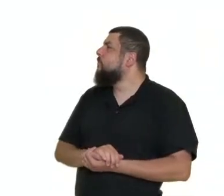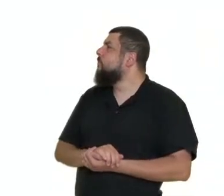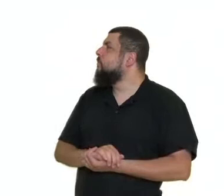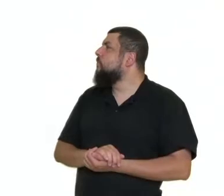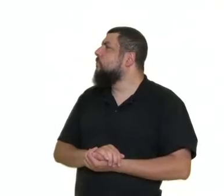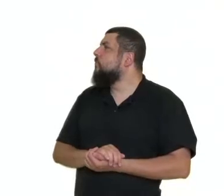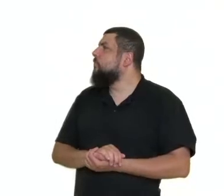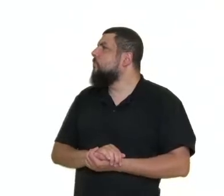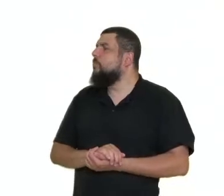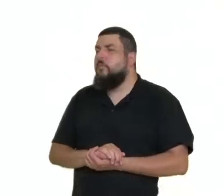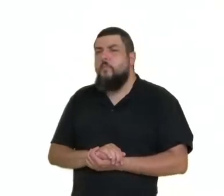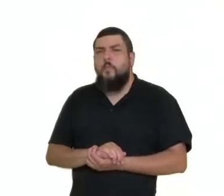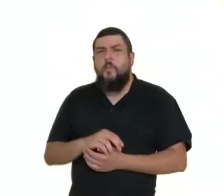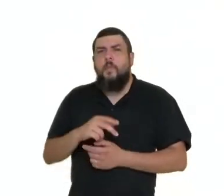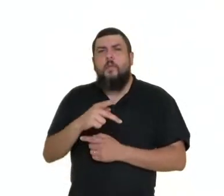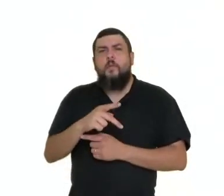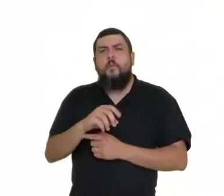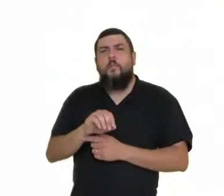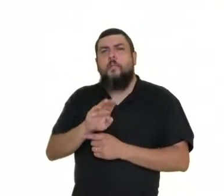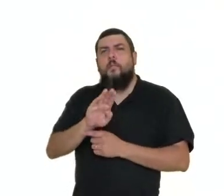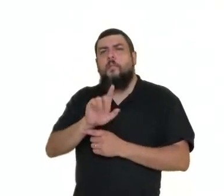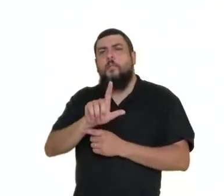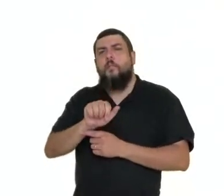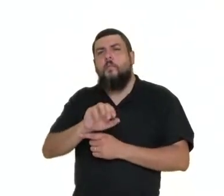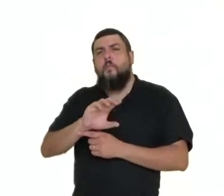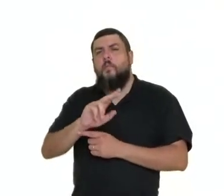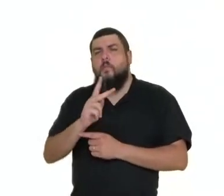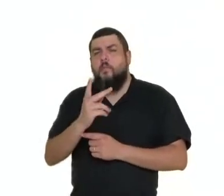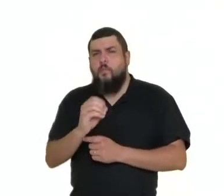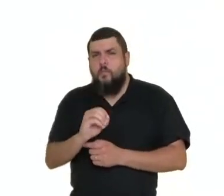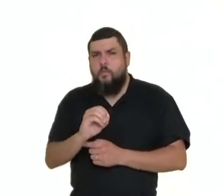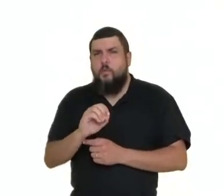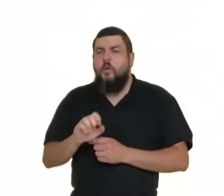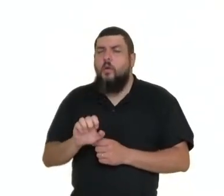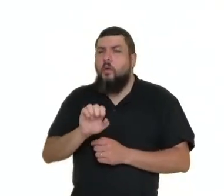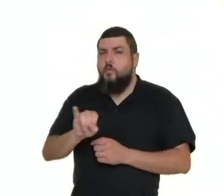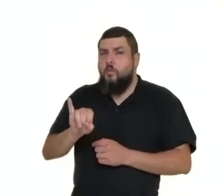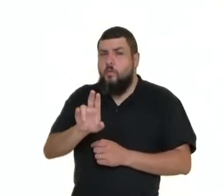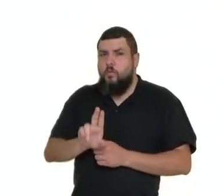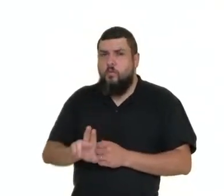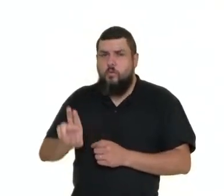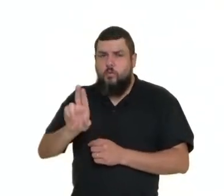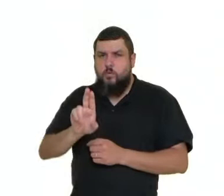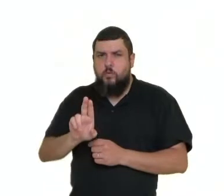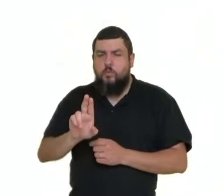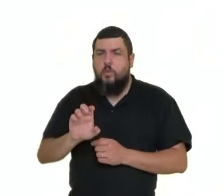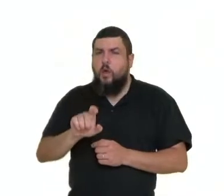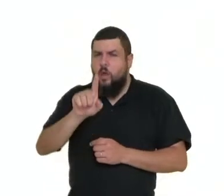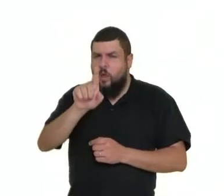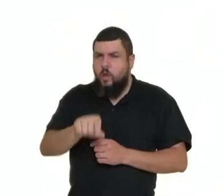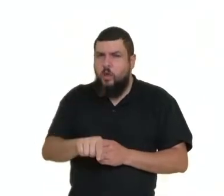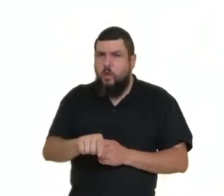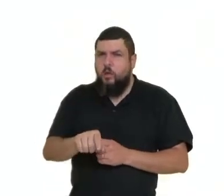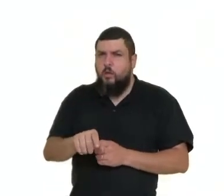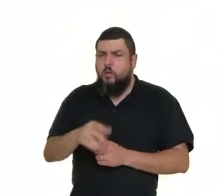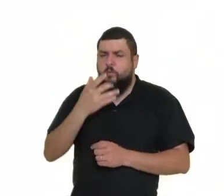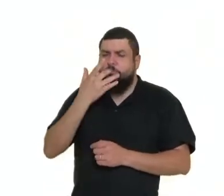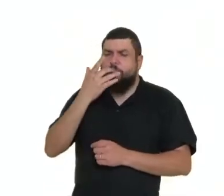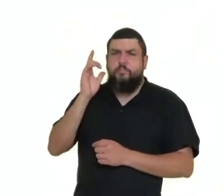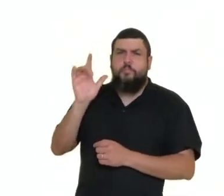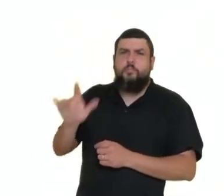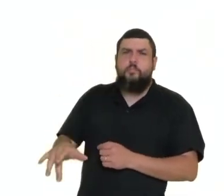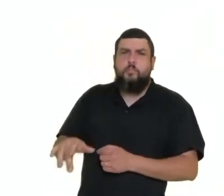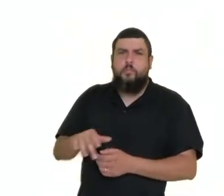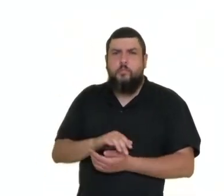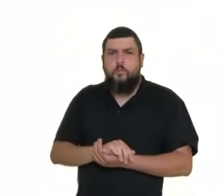de polvo, tá? Quando você utiliza esse aumentativo aqui, você está fazendo algo depreciativo.